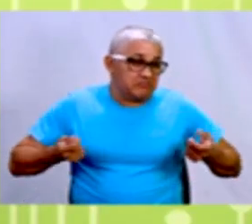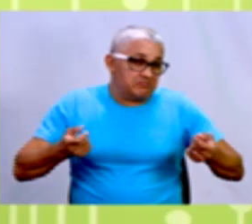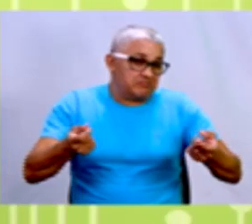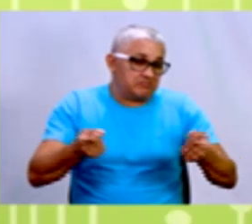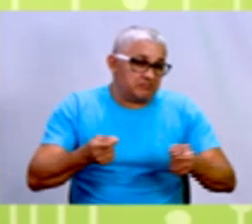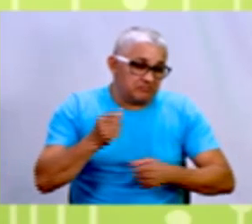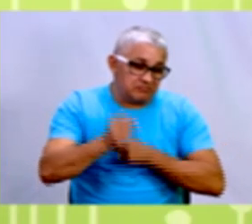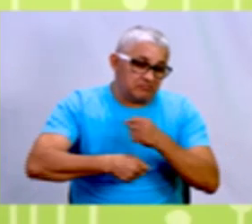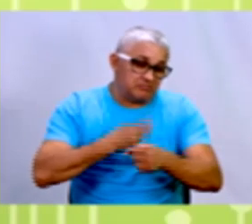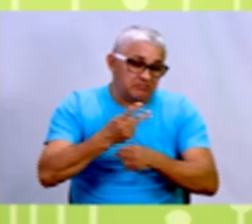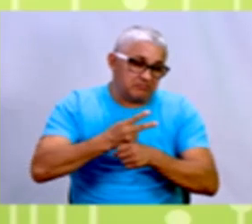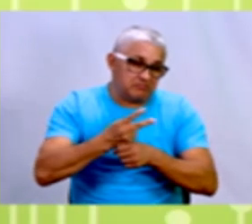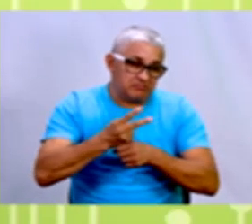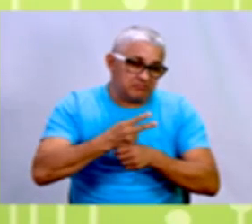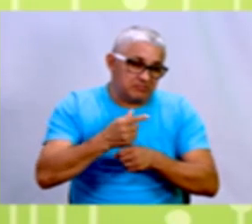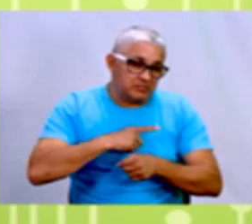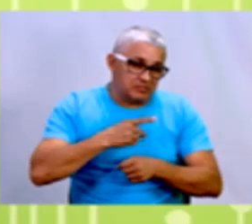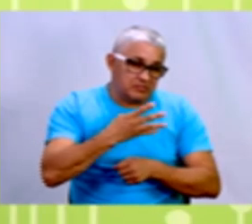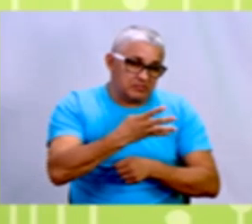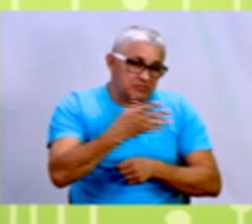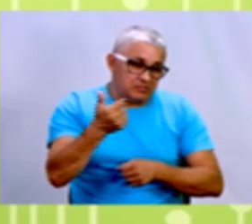2 anos, eu ter R$